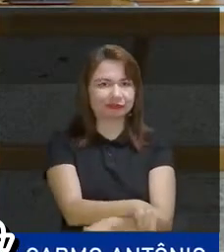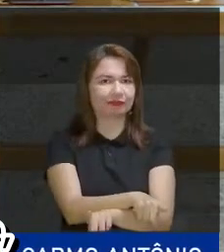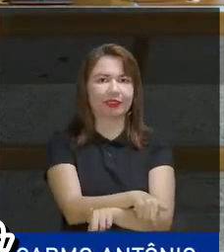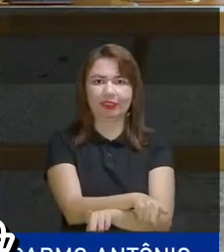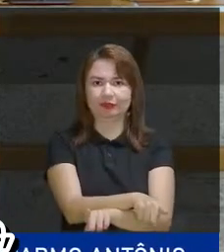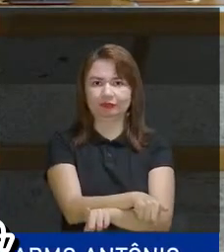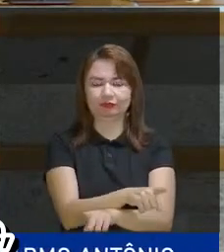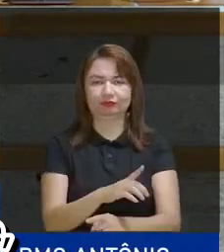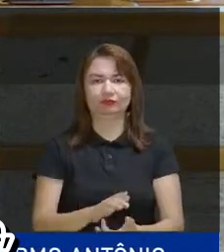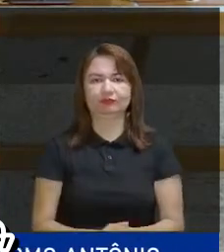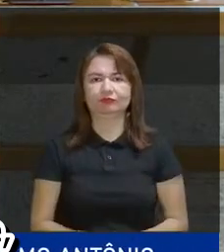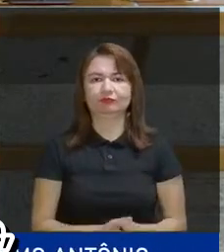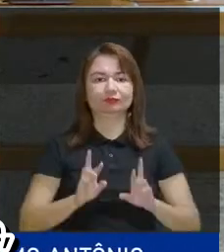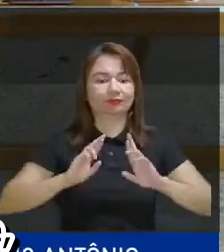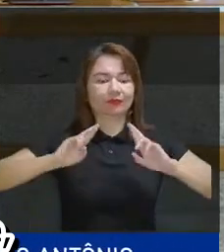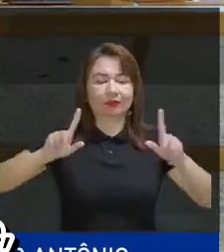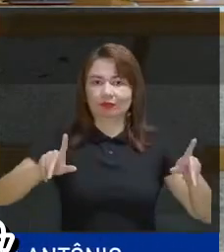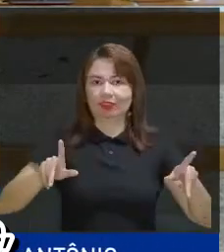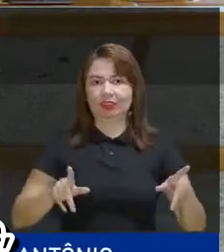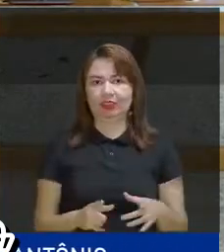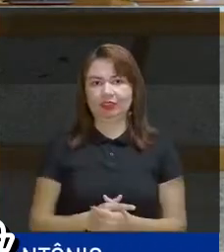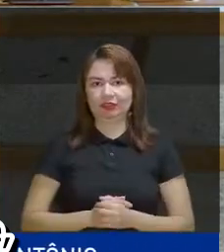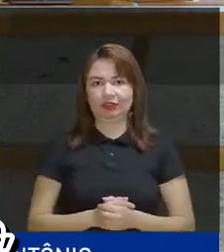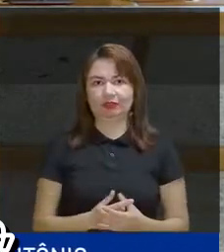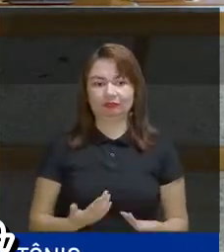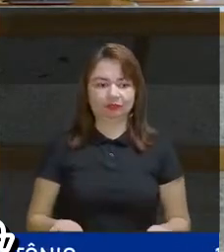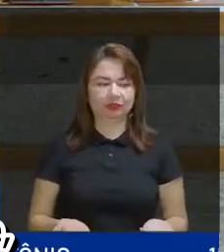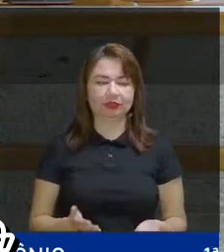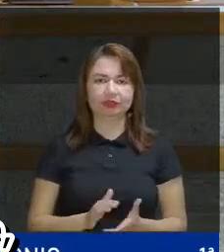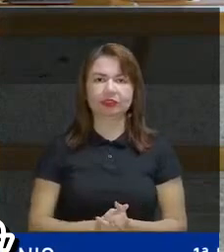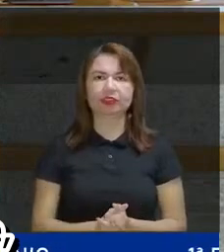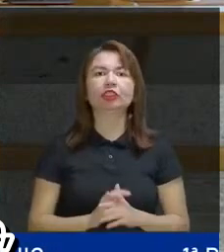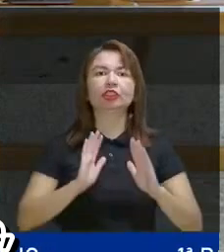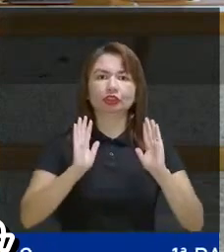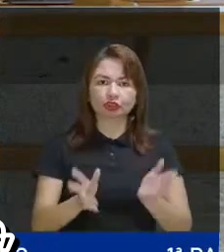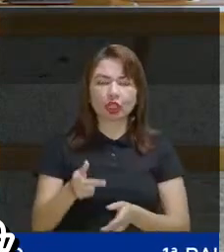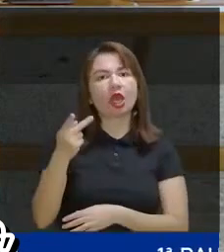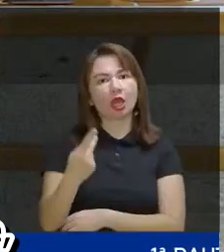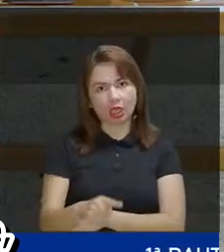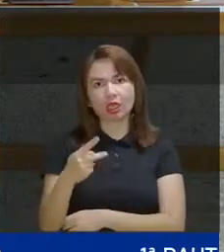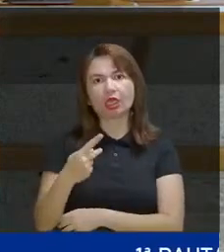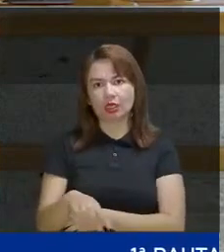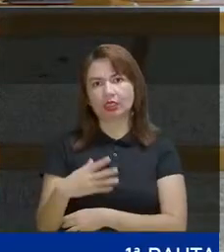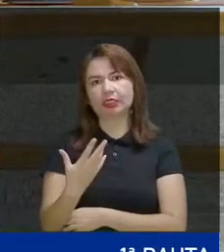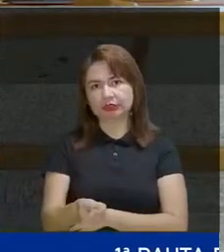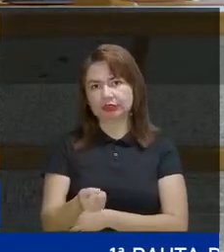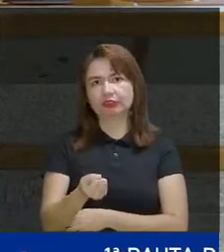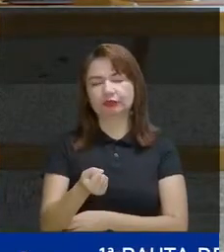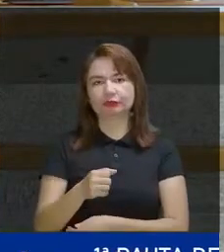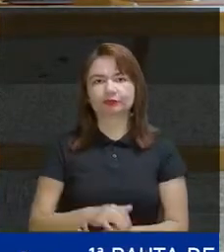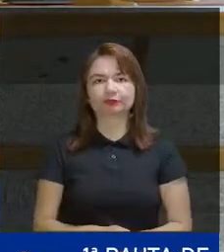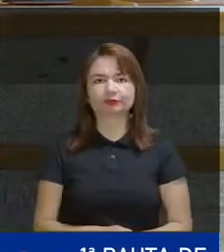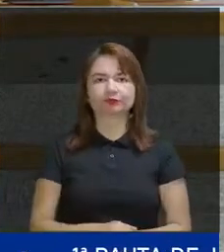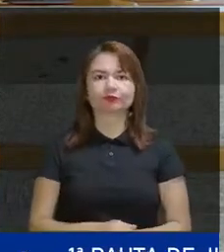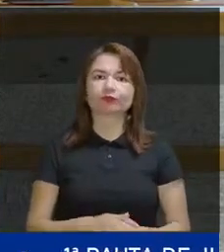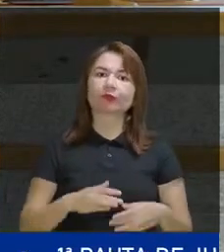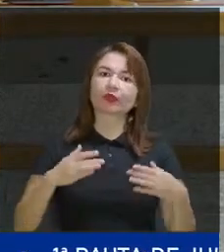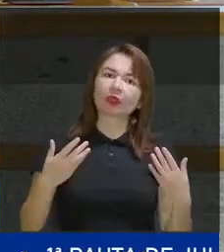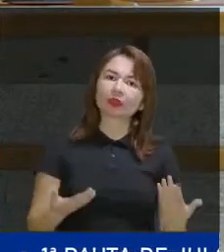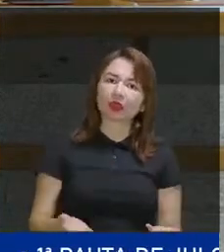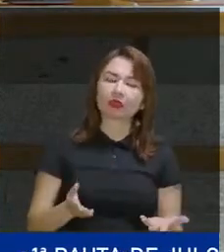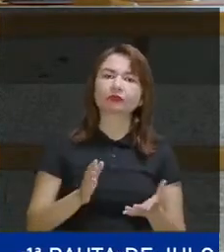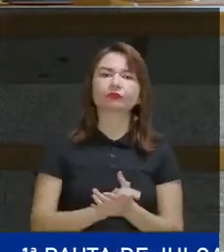posicionamento diferente, e está pacificado pela nossa Corte de Justiça. Nesse